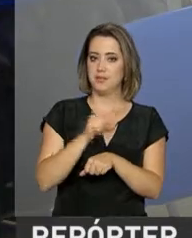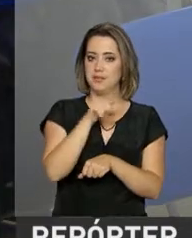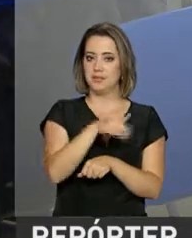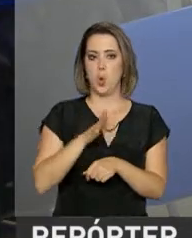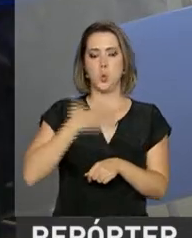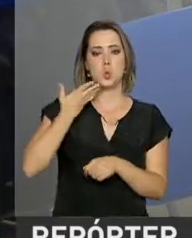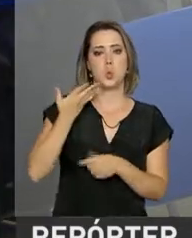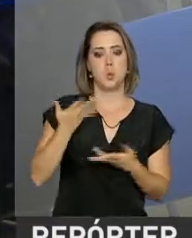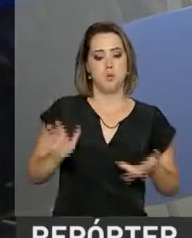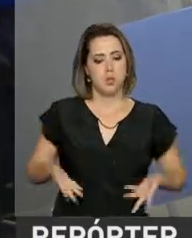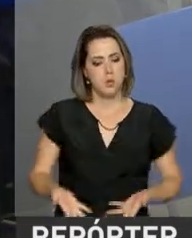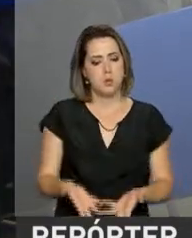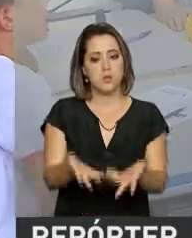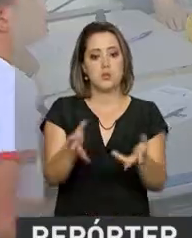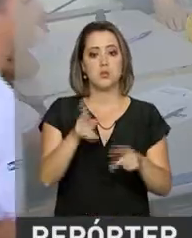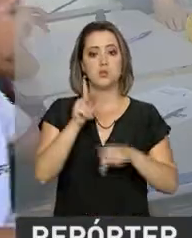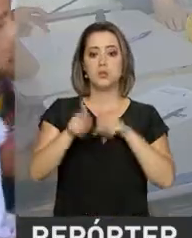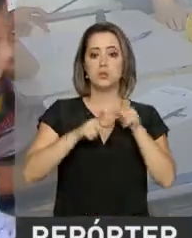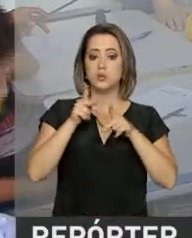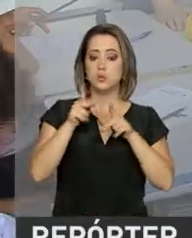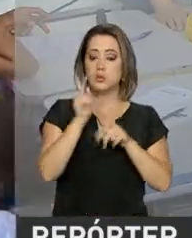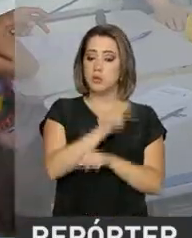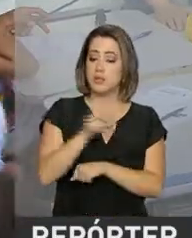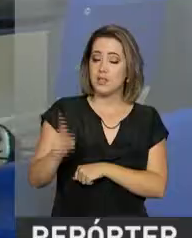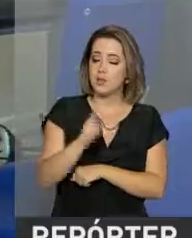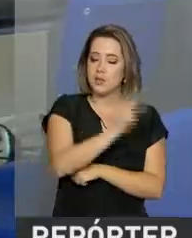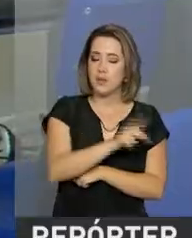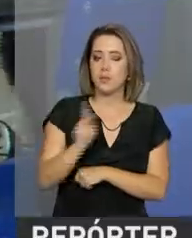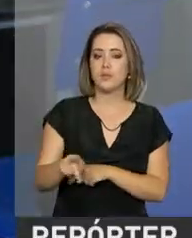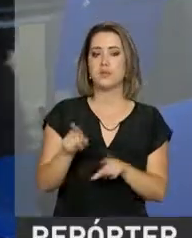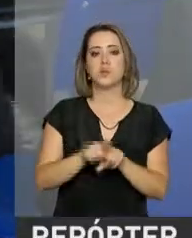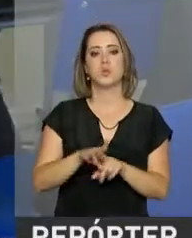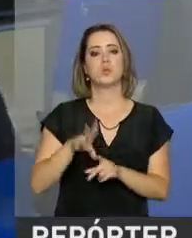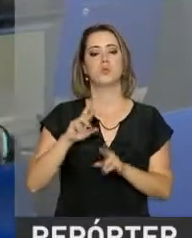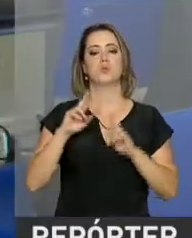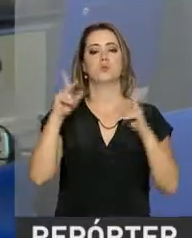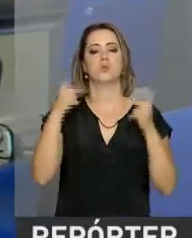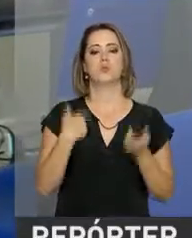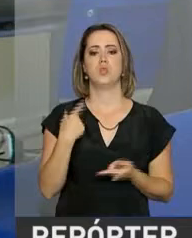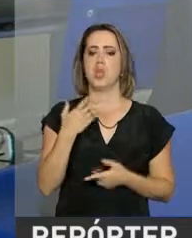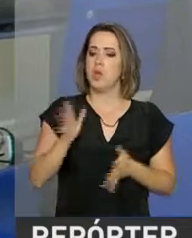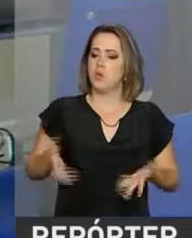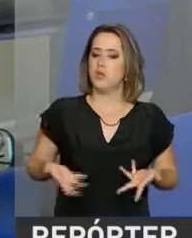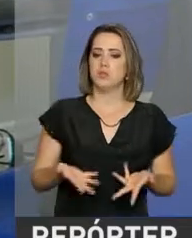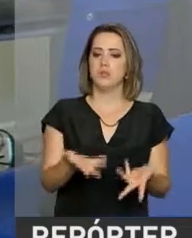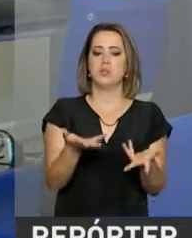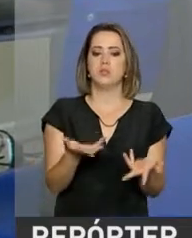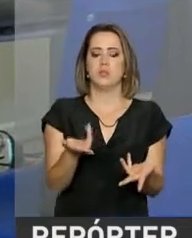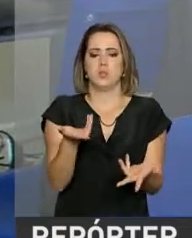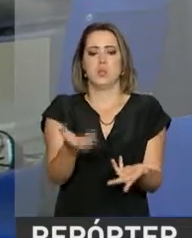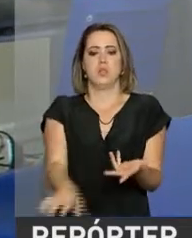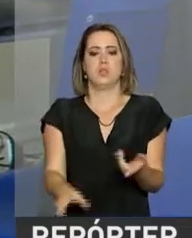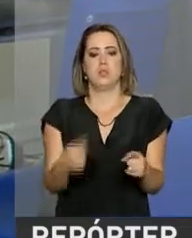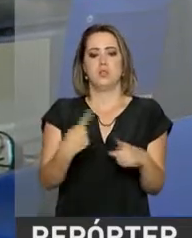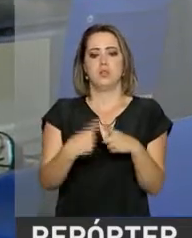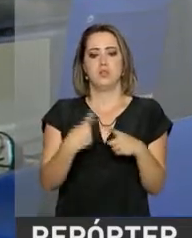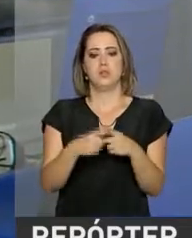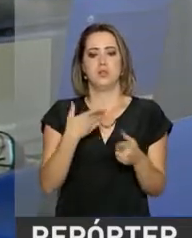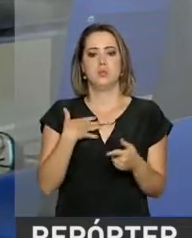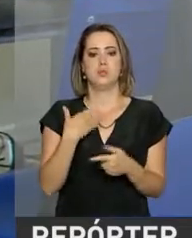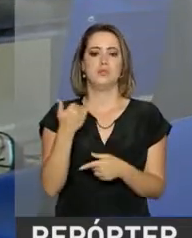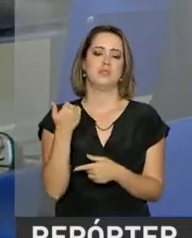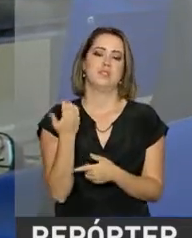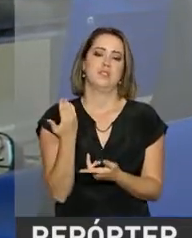ele, o incentivo das professoras fez toda a diferença. Foi só incentivo, eu nem queria, por causa que eu sou